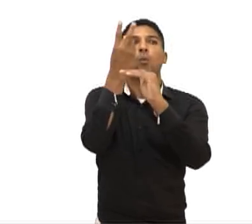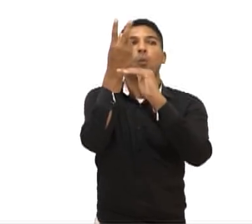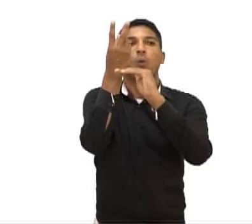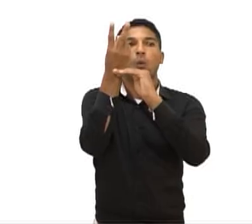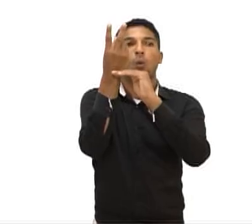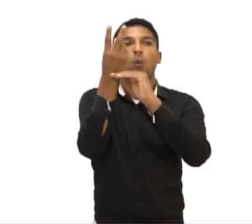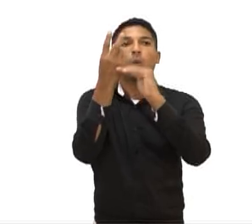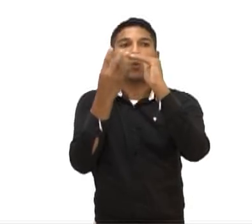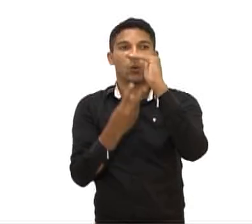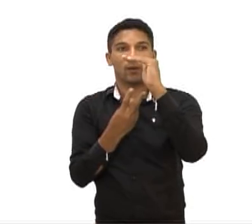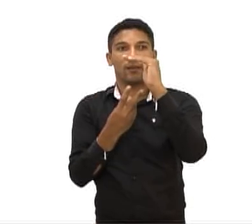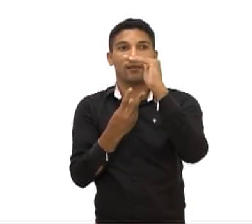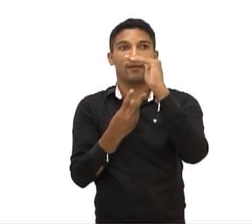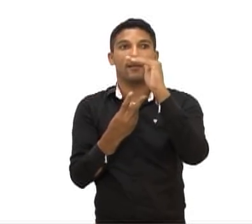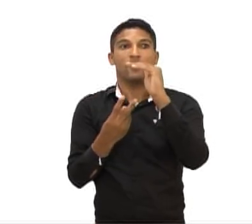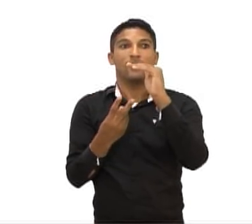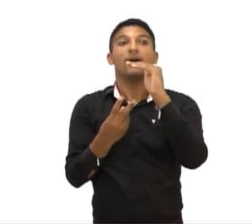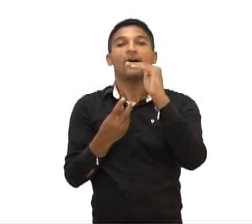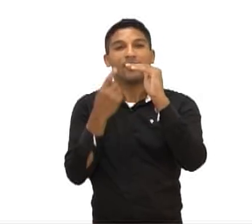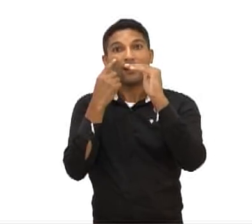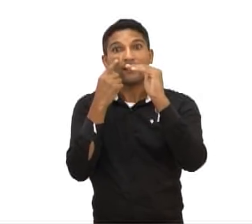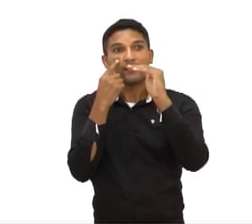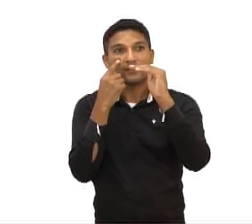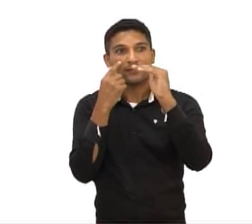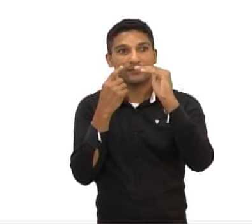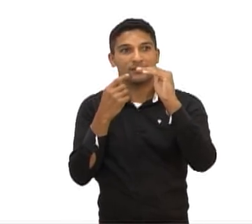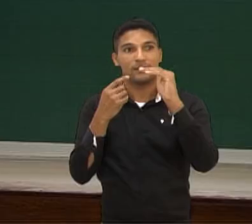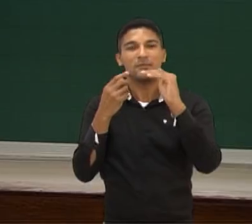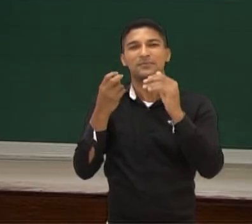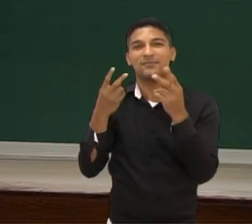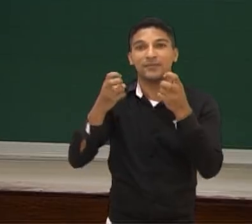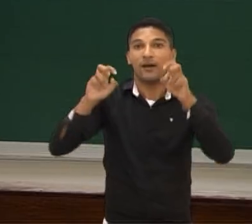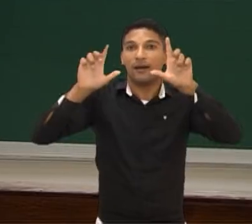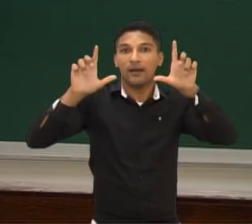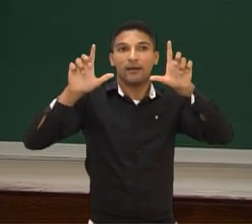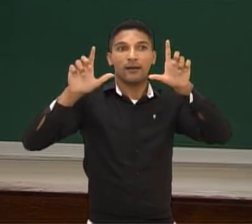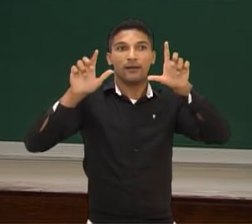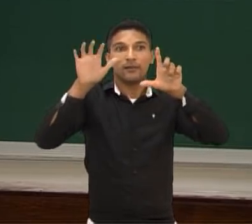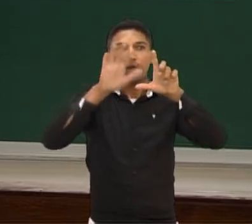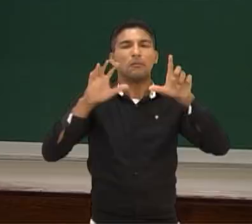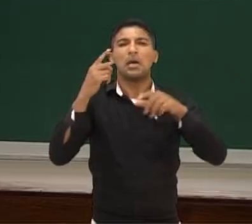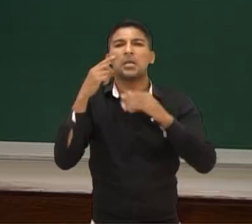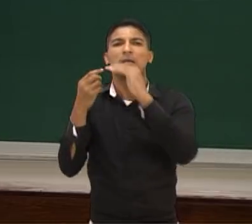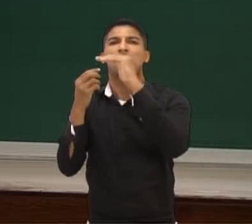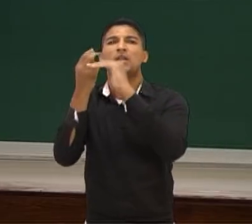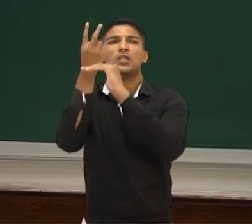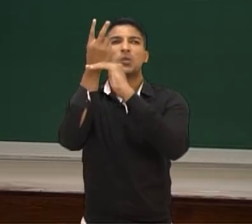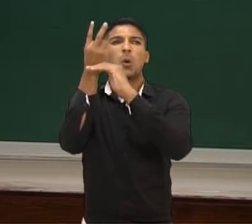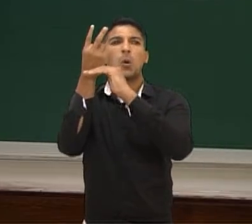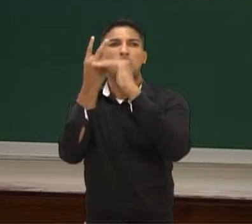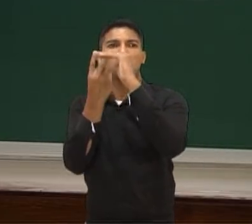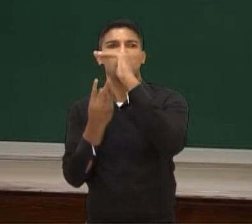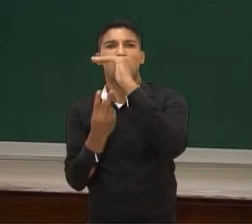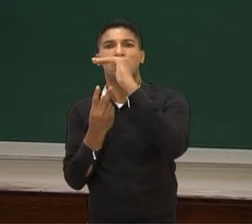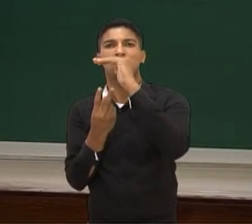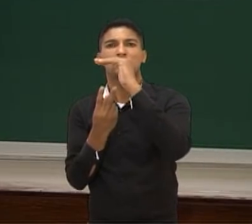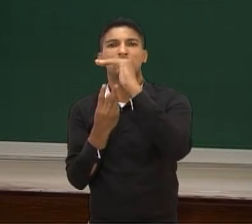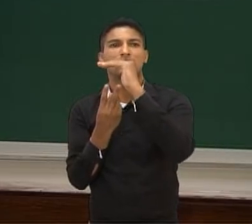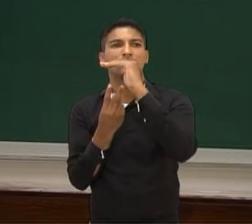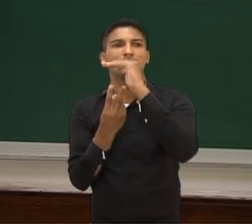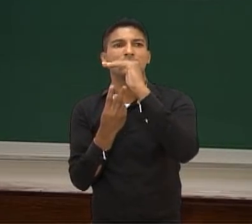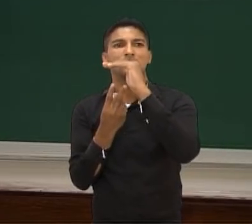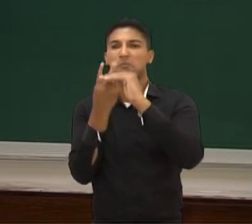prof, mais meio do segundo copo. Olha como que a professora colocou aqui um pouquinho diferente.